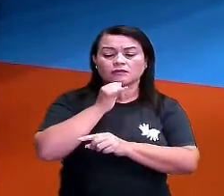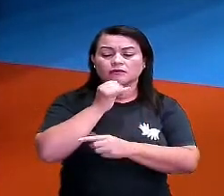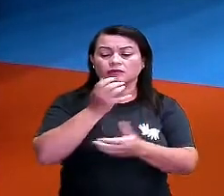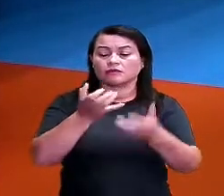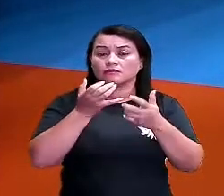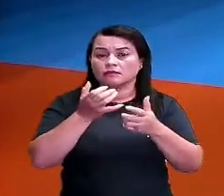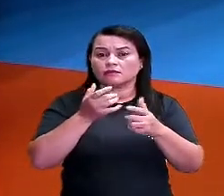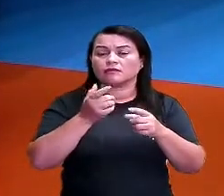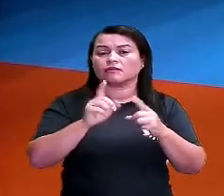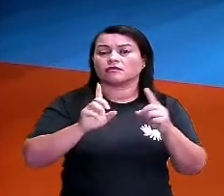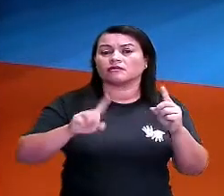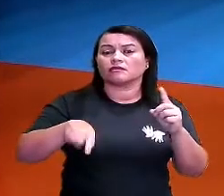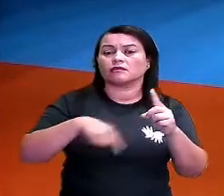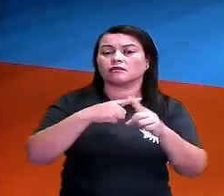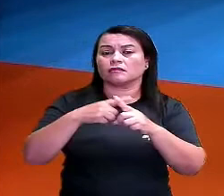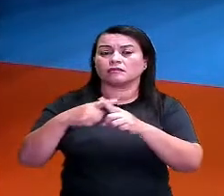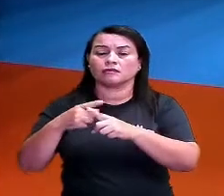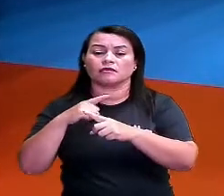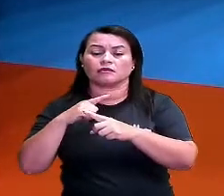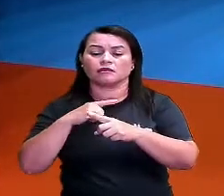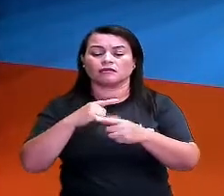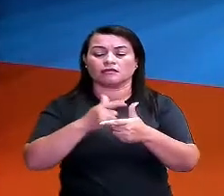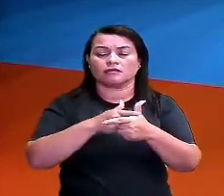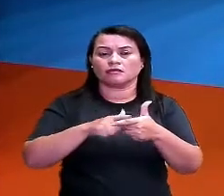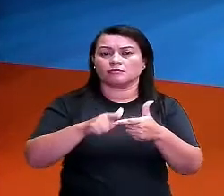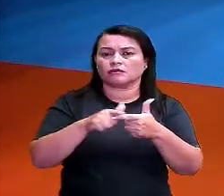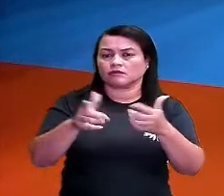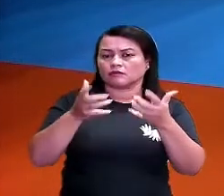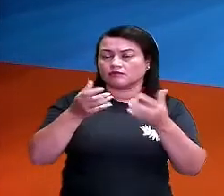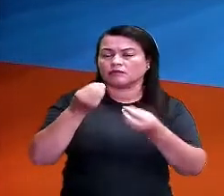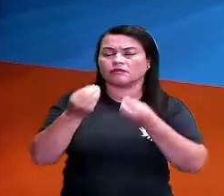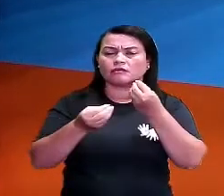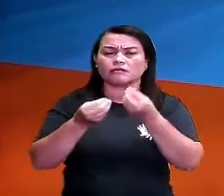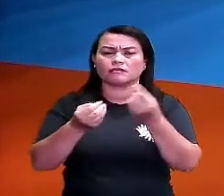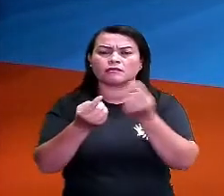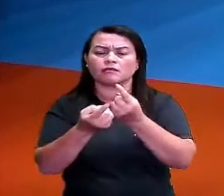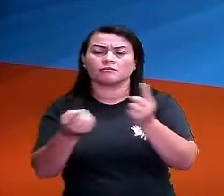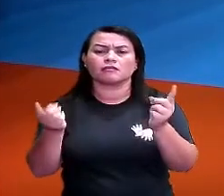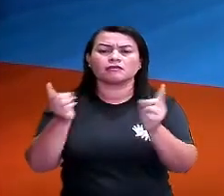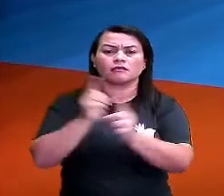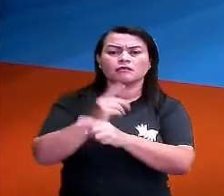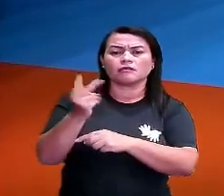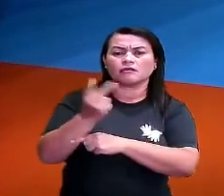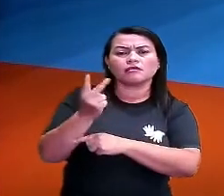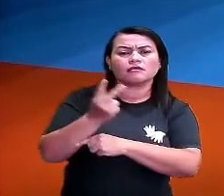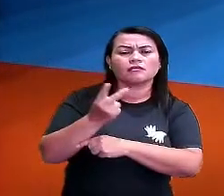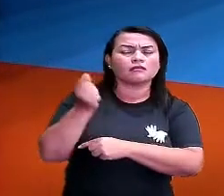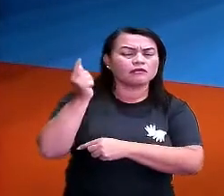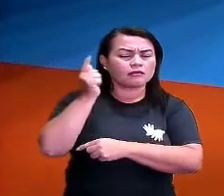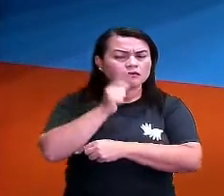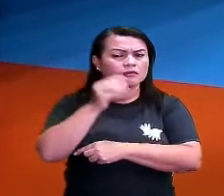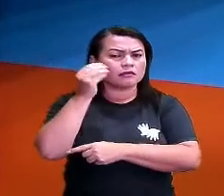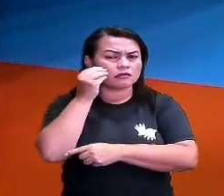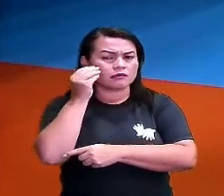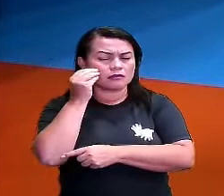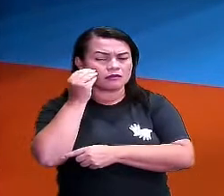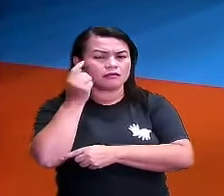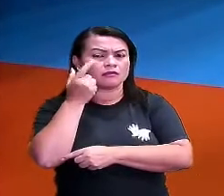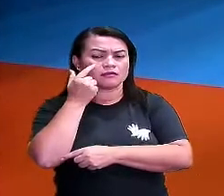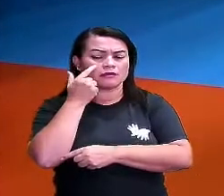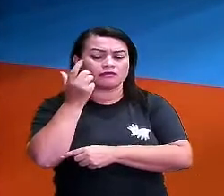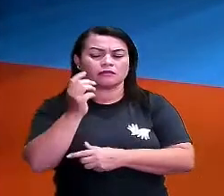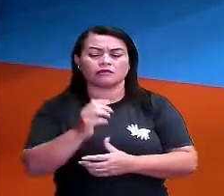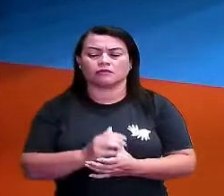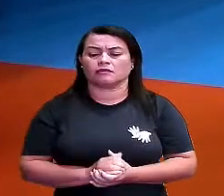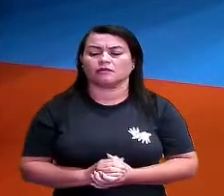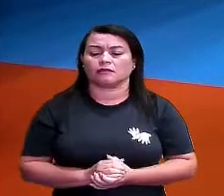quer divisão, e se essas duas operações elas são inversas, multiplicação e divisão, fazer o contrário do que ele está